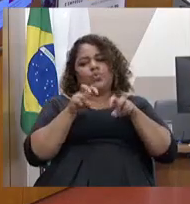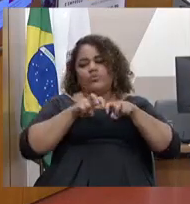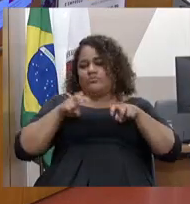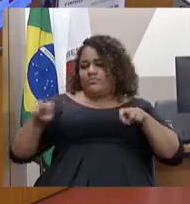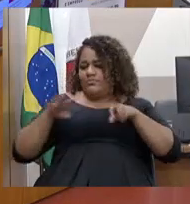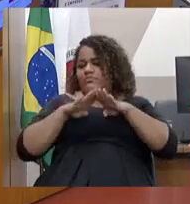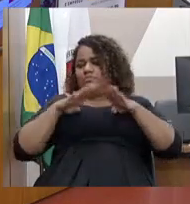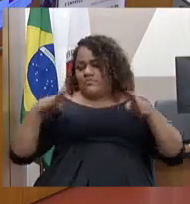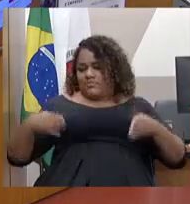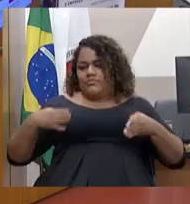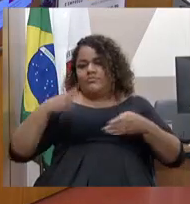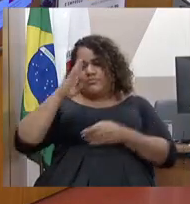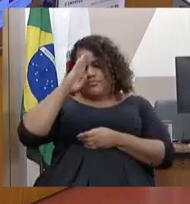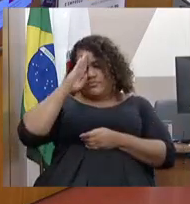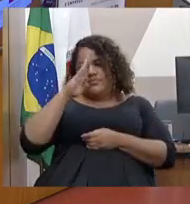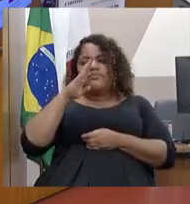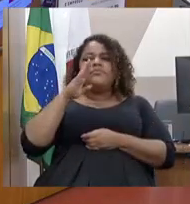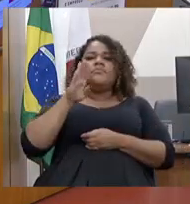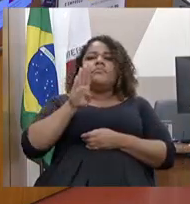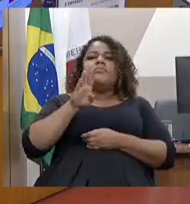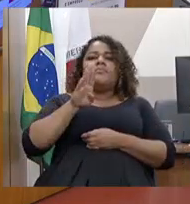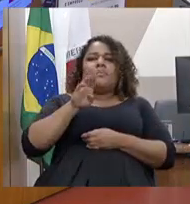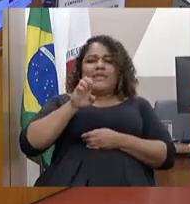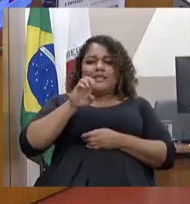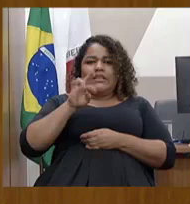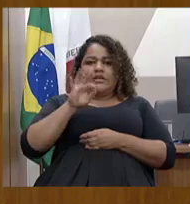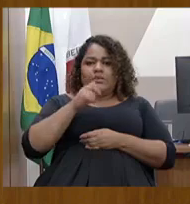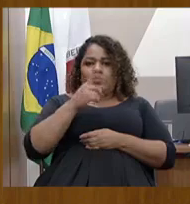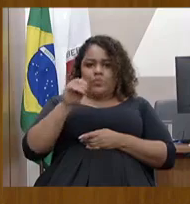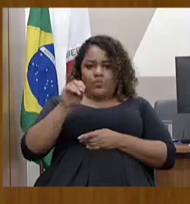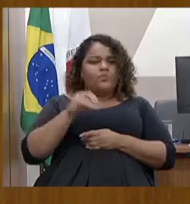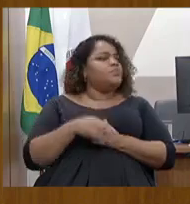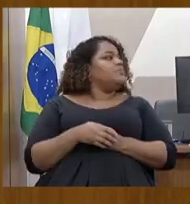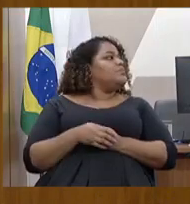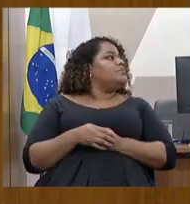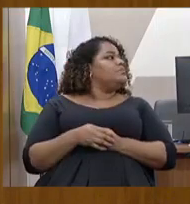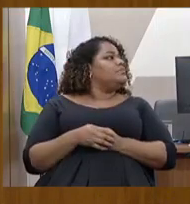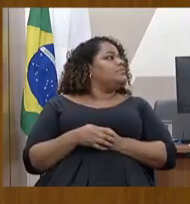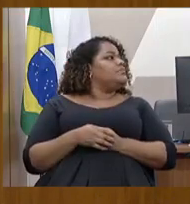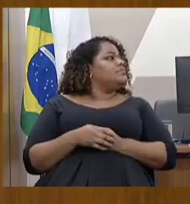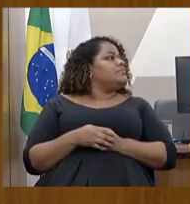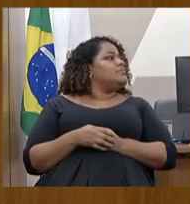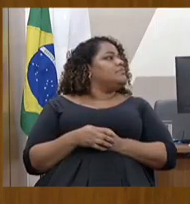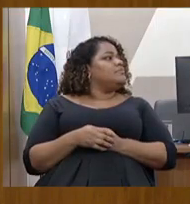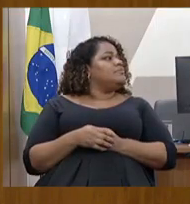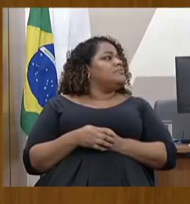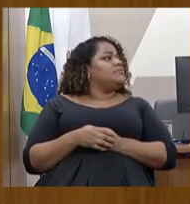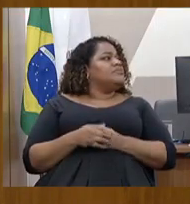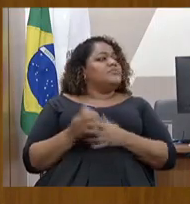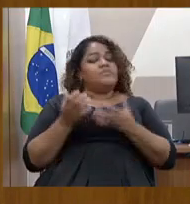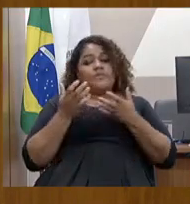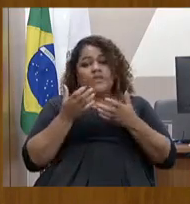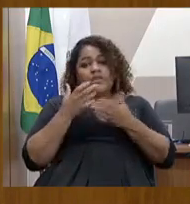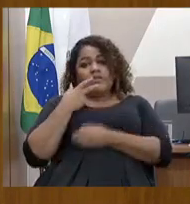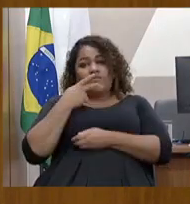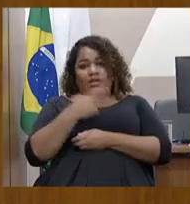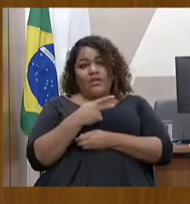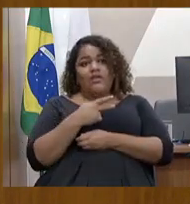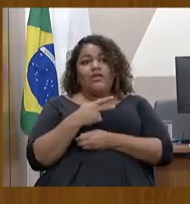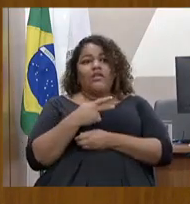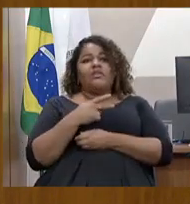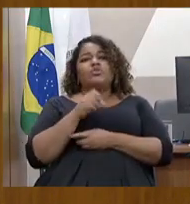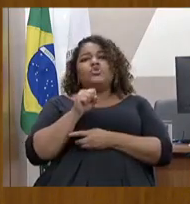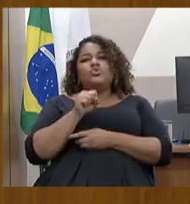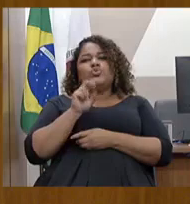Betão dizer que eu escutei o colega falar sobre a sub notificação por falta de